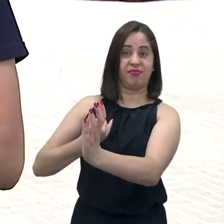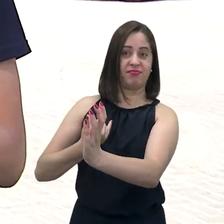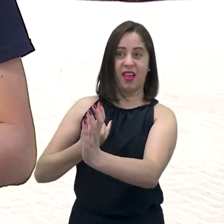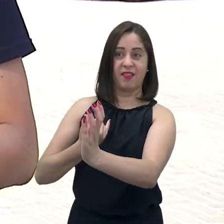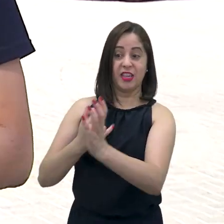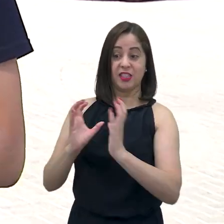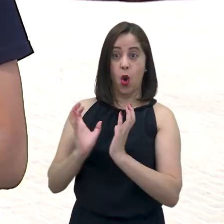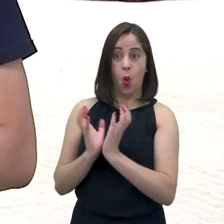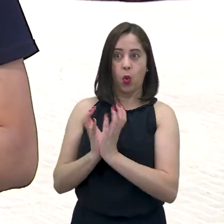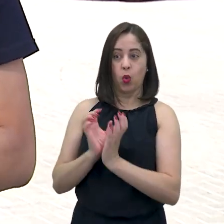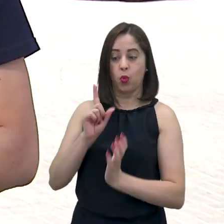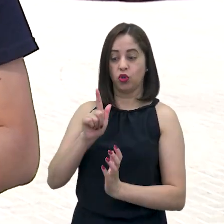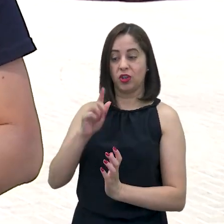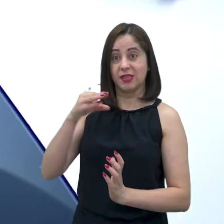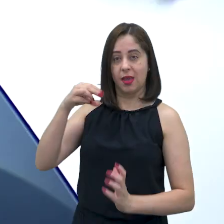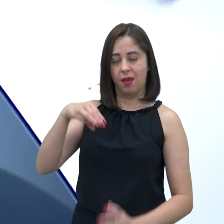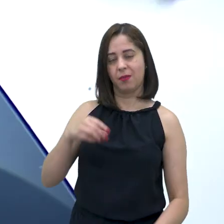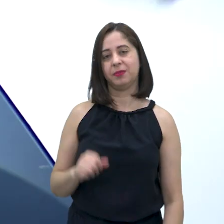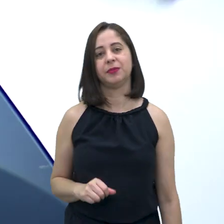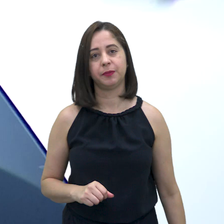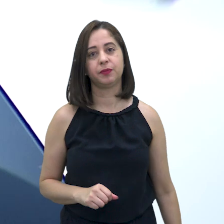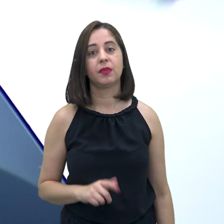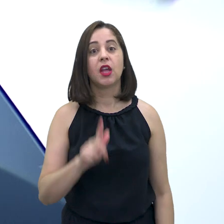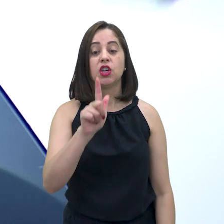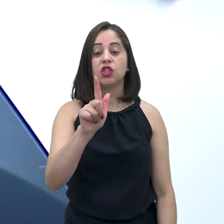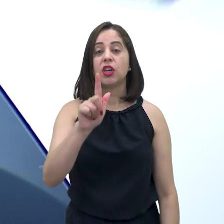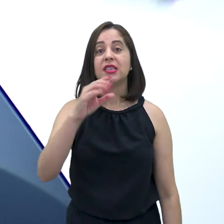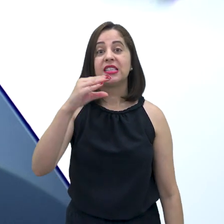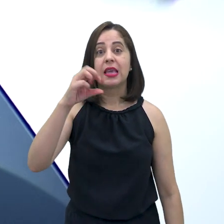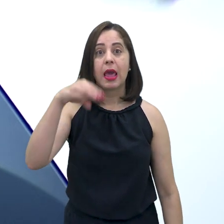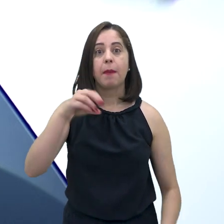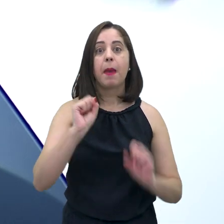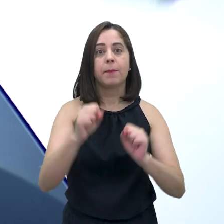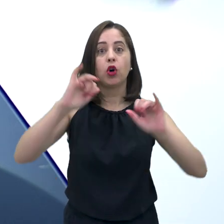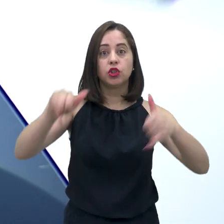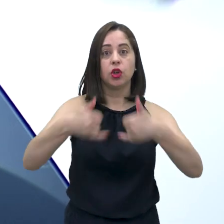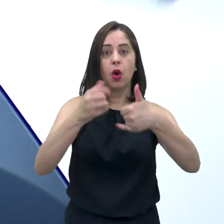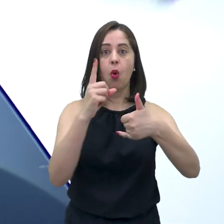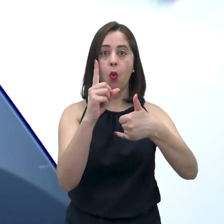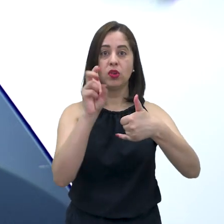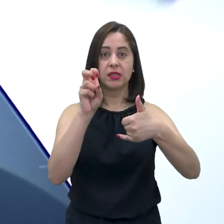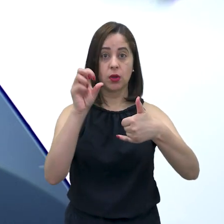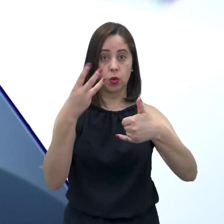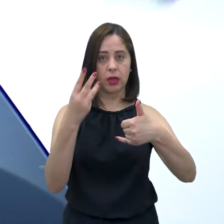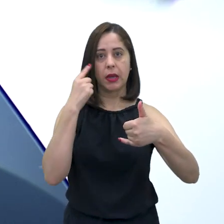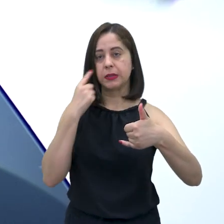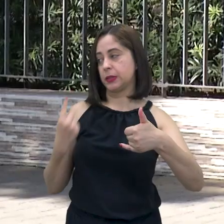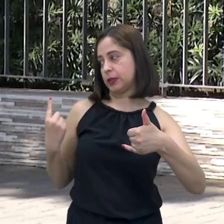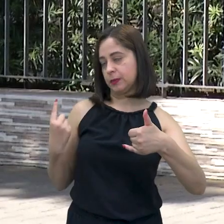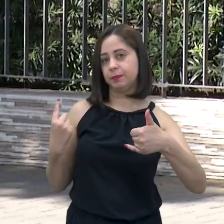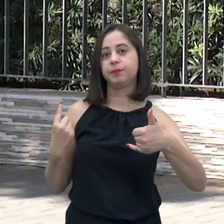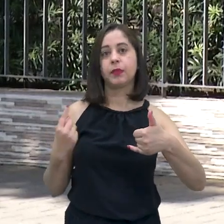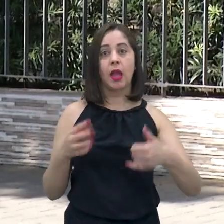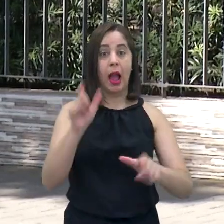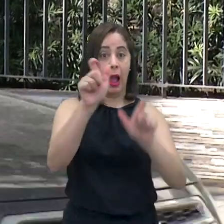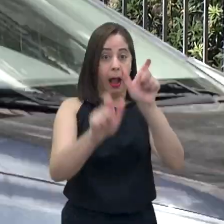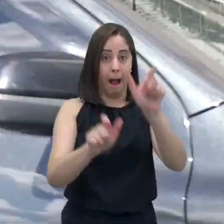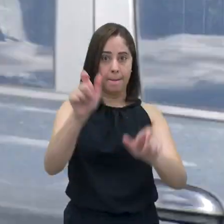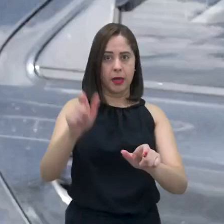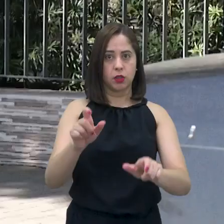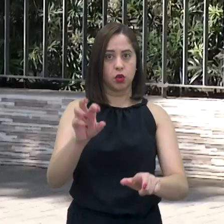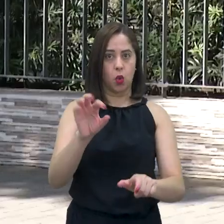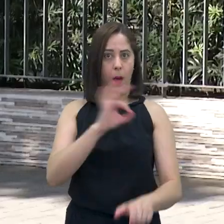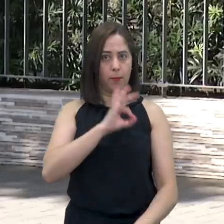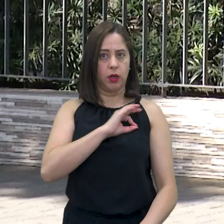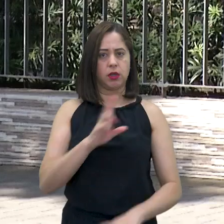isso acontece vice-versa também, né? A GCM pode ser acionada pelo telefone 153. Os agentes